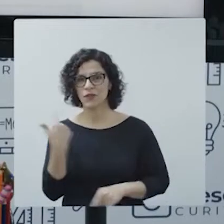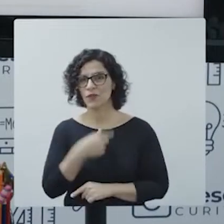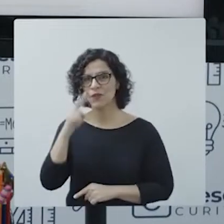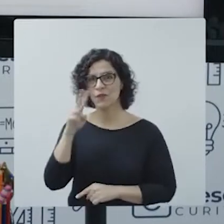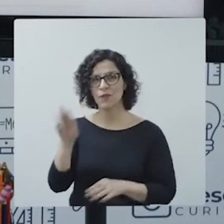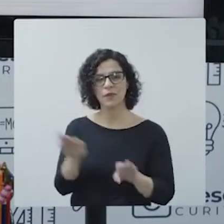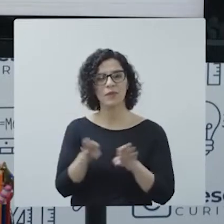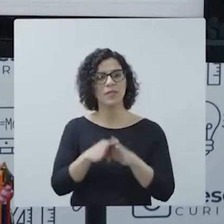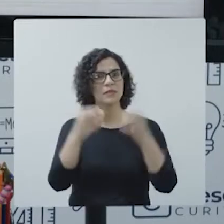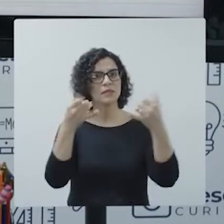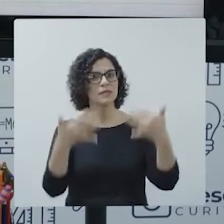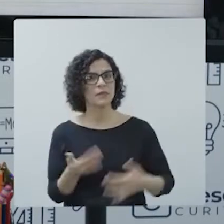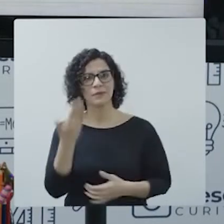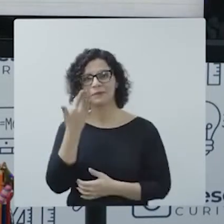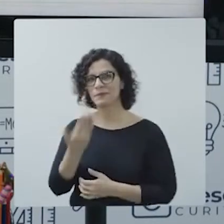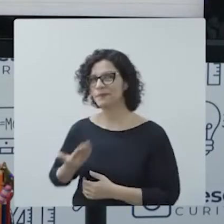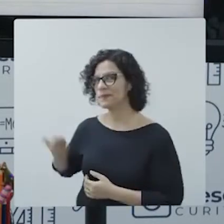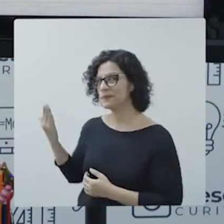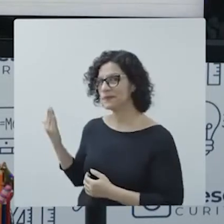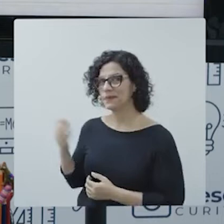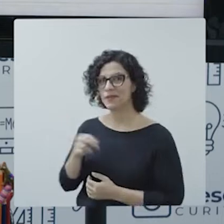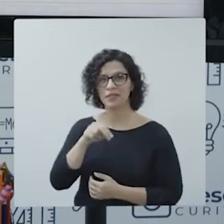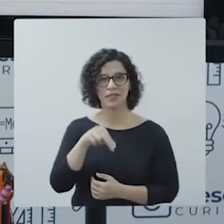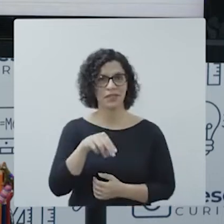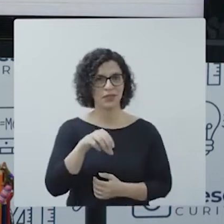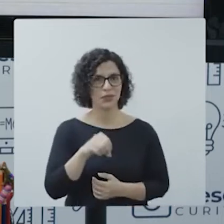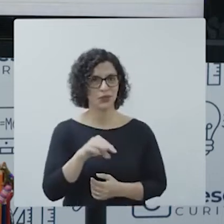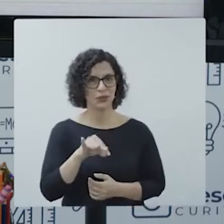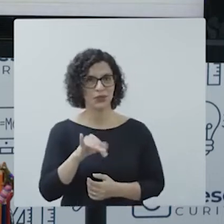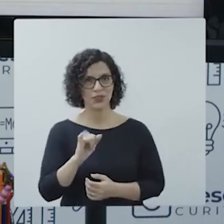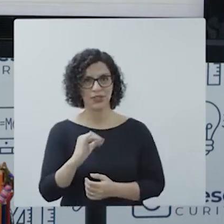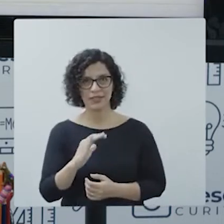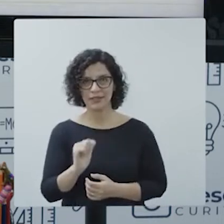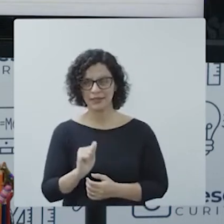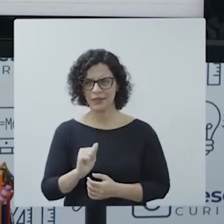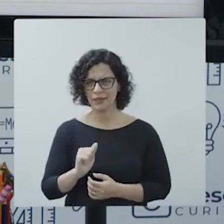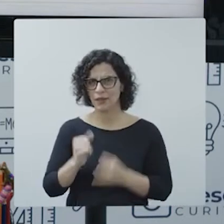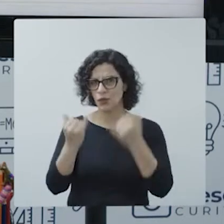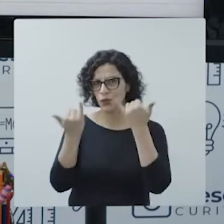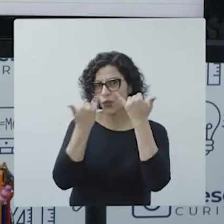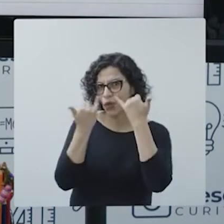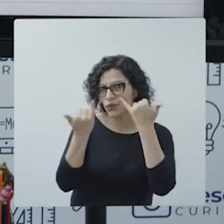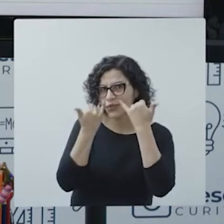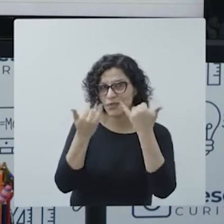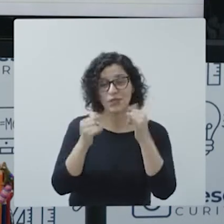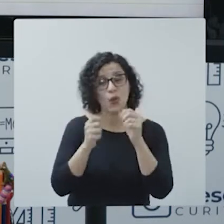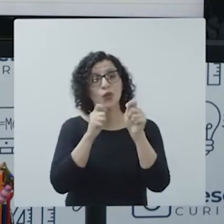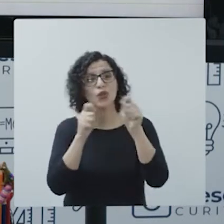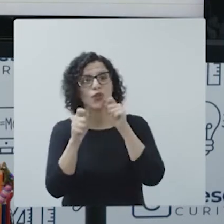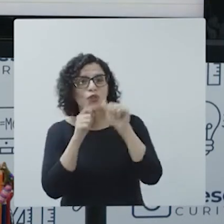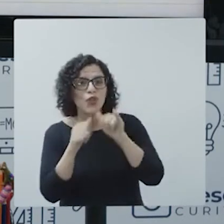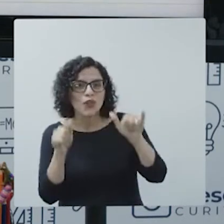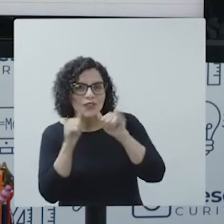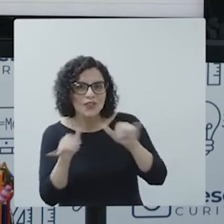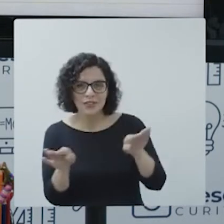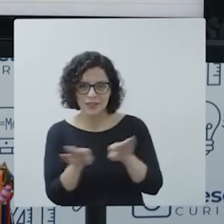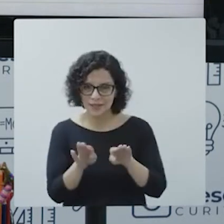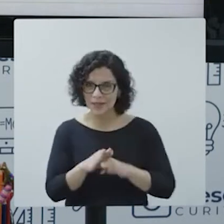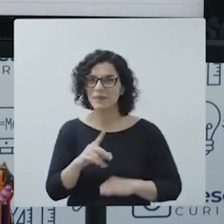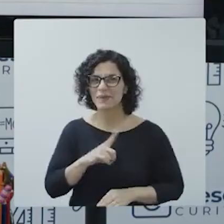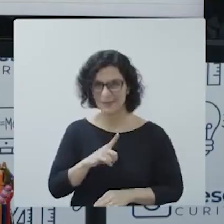vimos que é sobre uma notícia. Notícia, o que é uma notícia? É